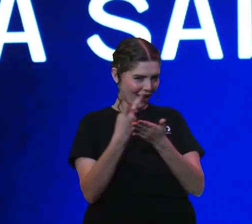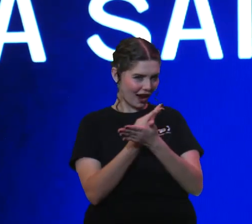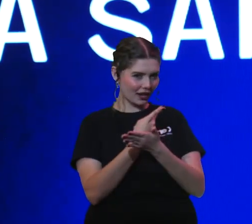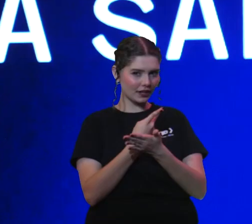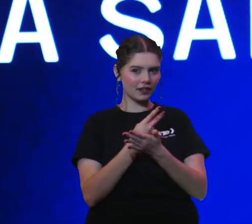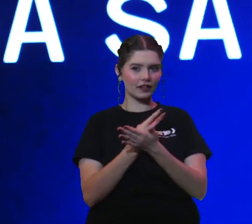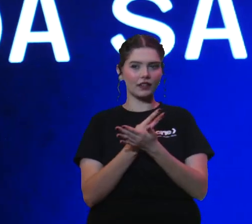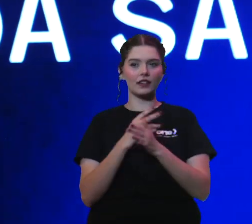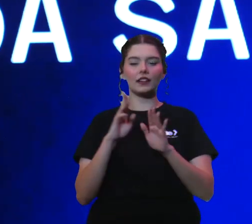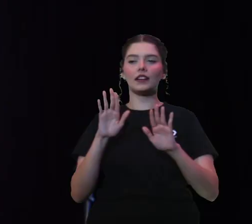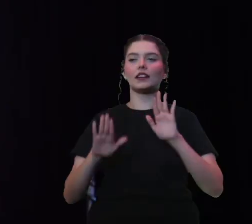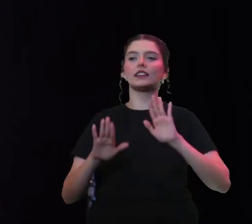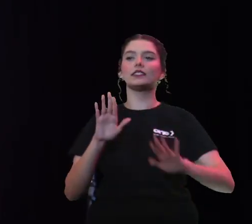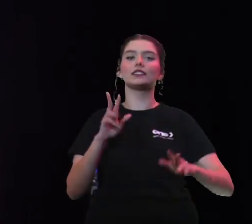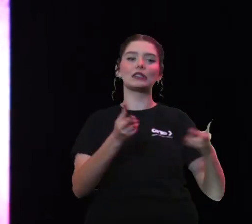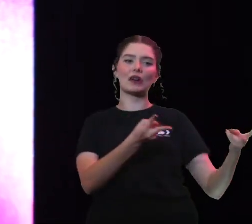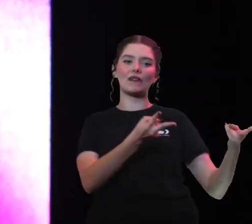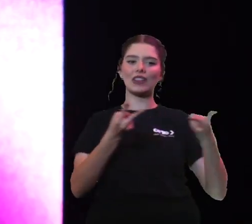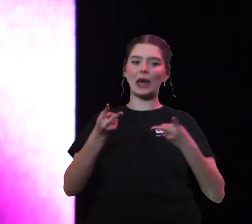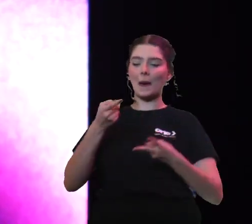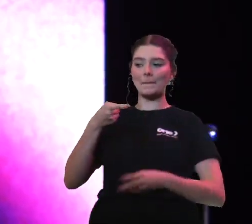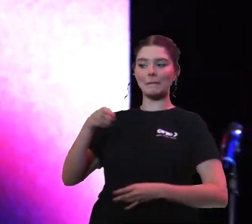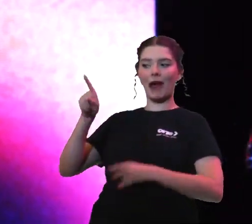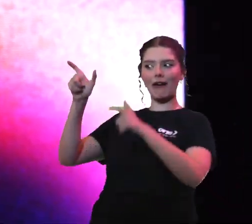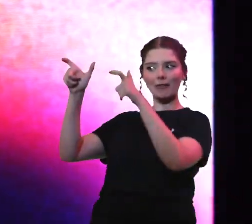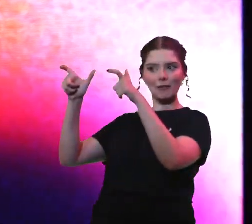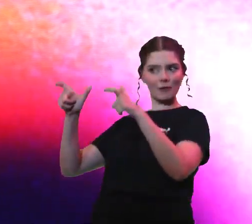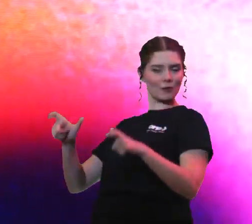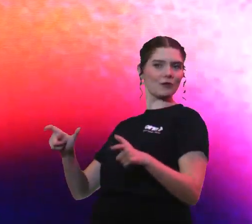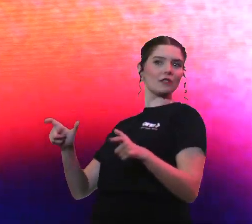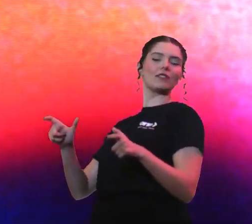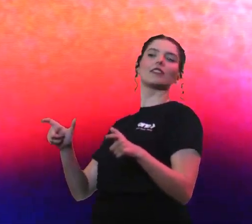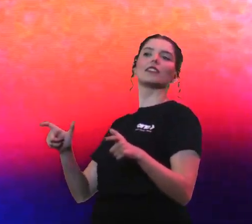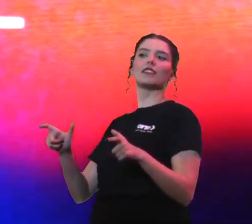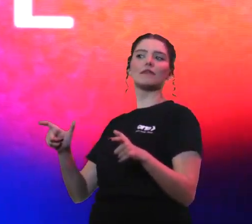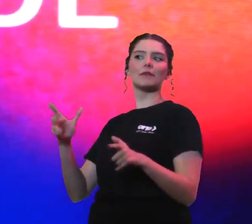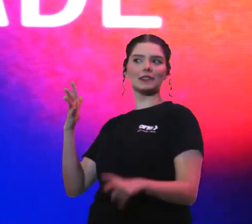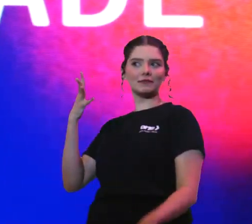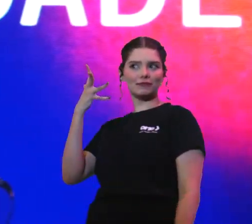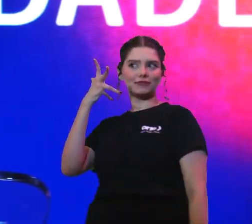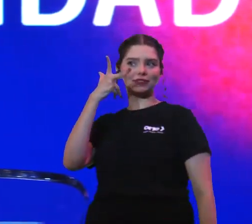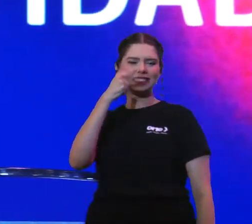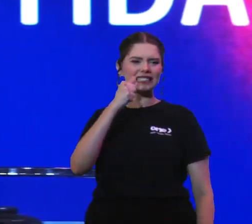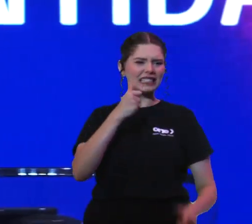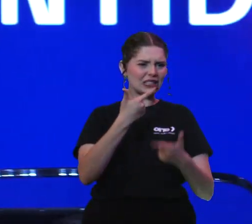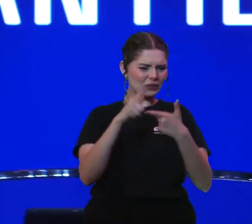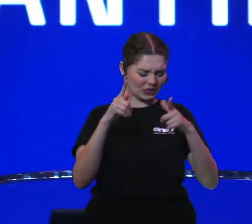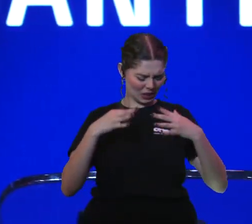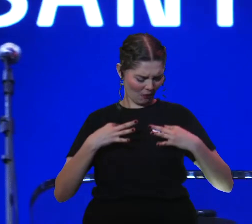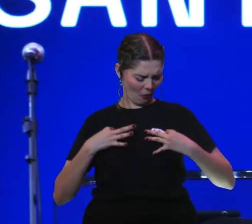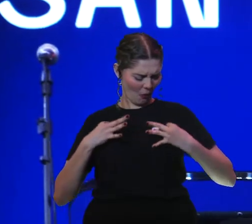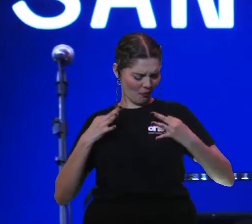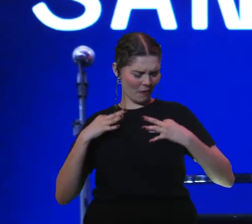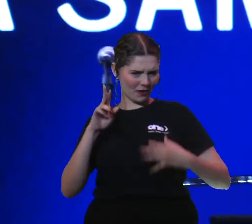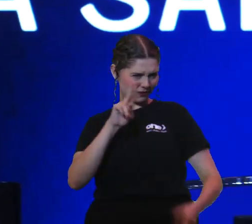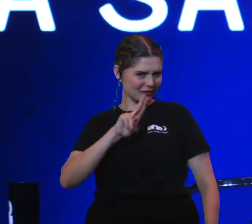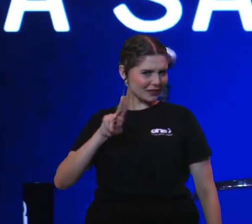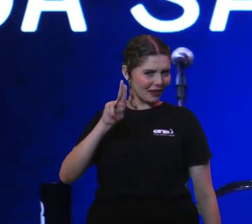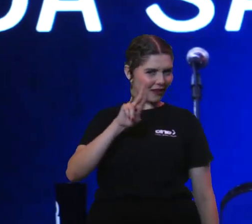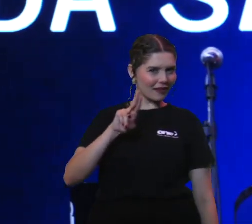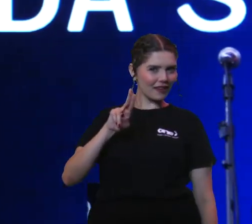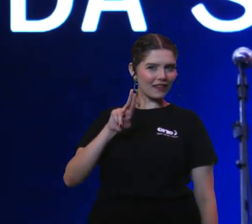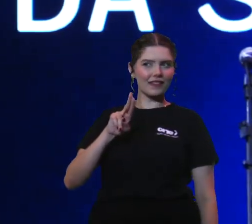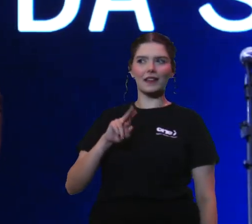vez já foi convidado para ir num lugar mais chique, mais bacana, e quem sabe não tinha nem roupa para ir naquele lugar? Sabe